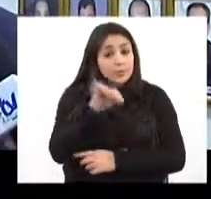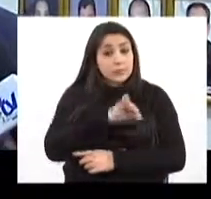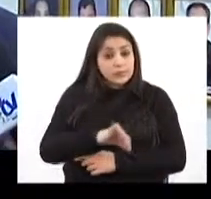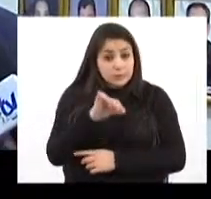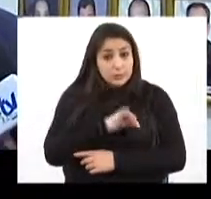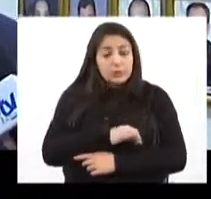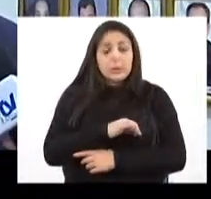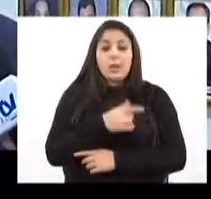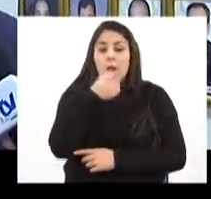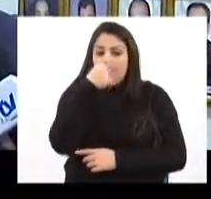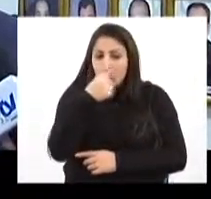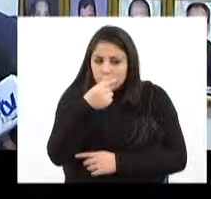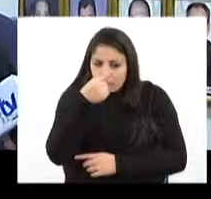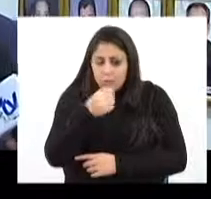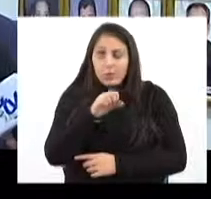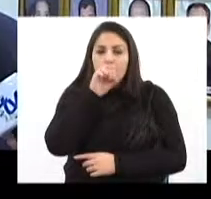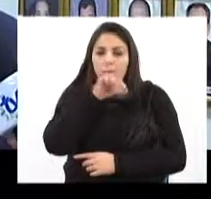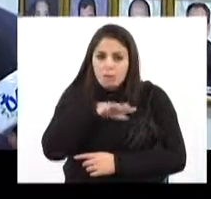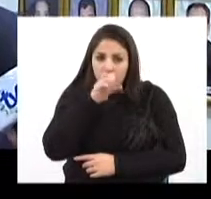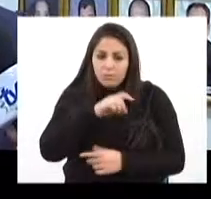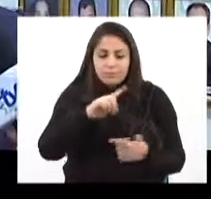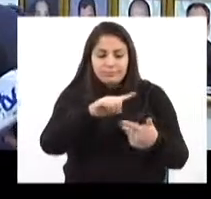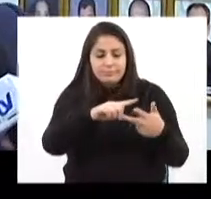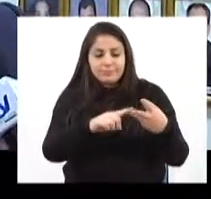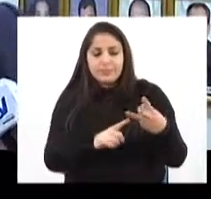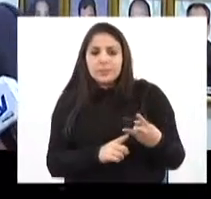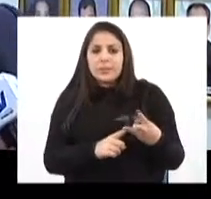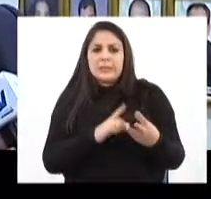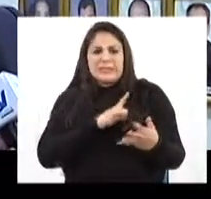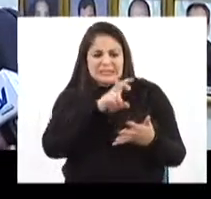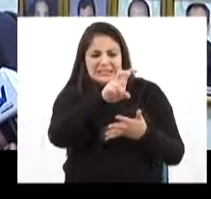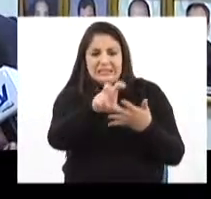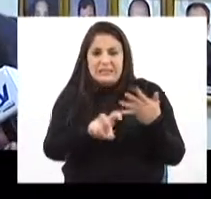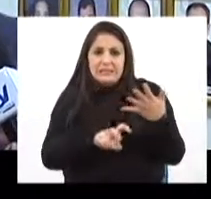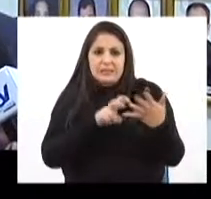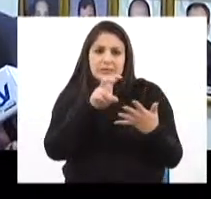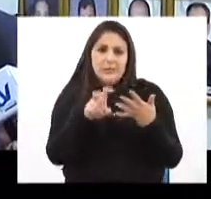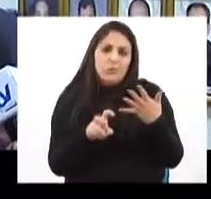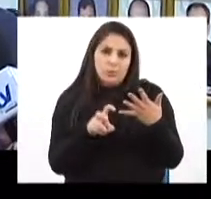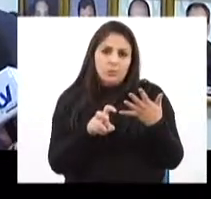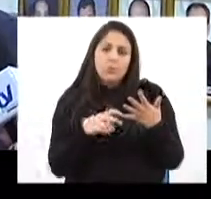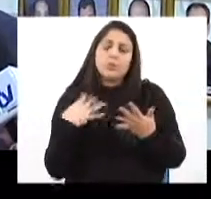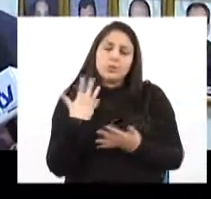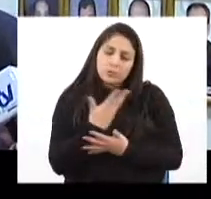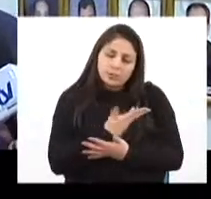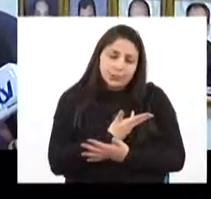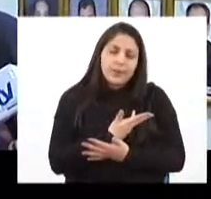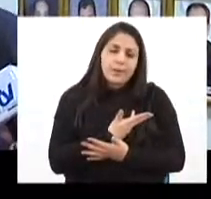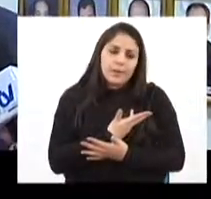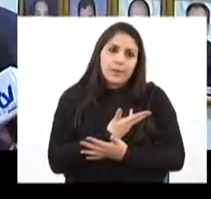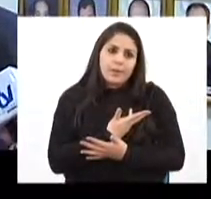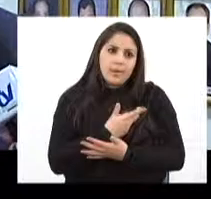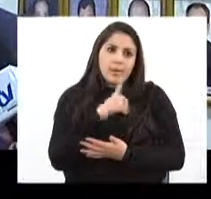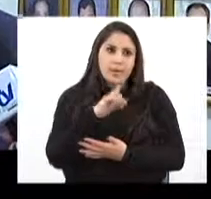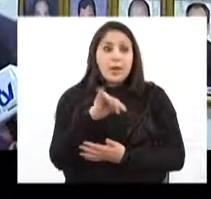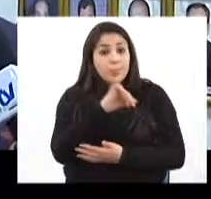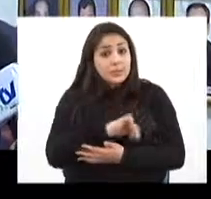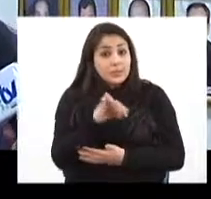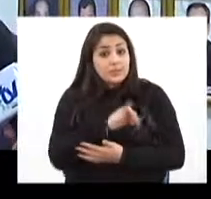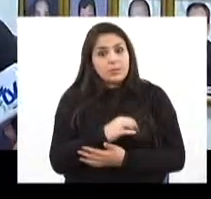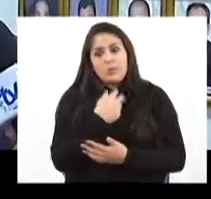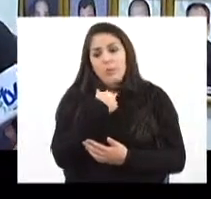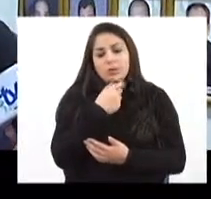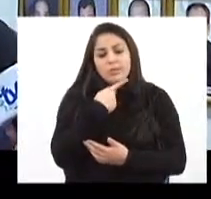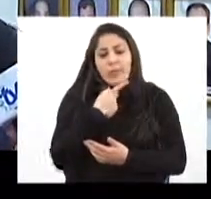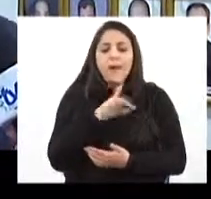sintoma é fundamental. Associado ao espirro, associado à tosse, a gente tem 5 sintomas que chamam a atenção, não que